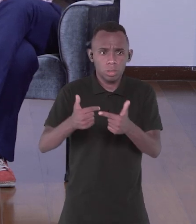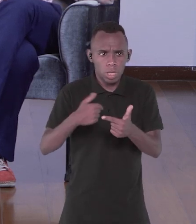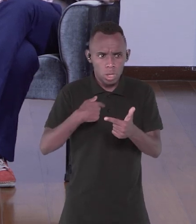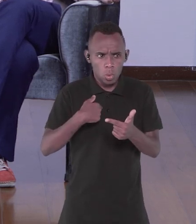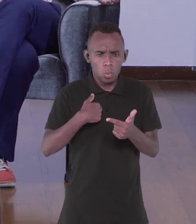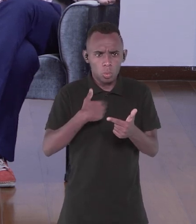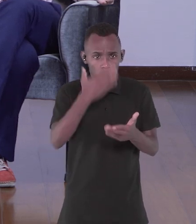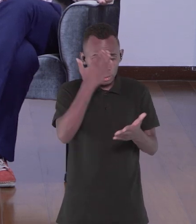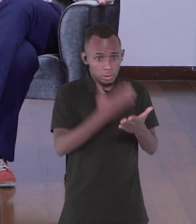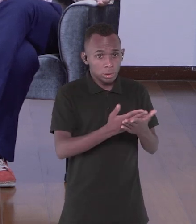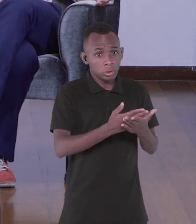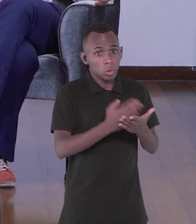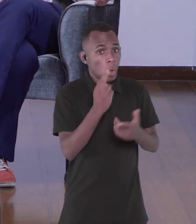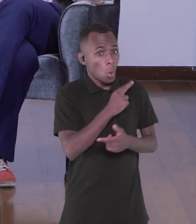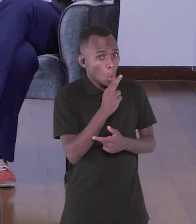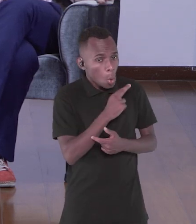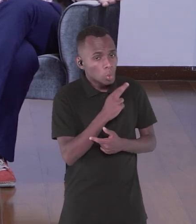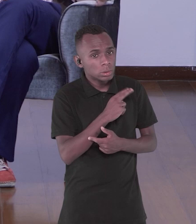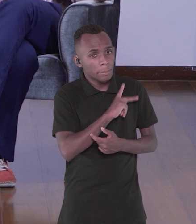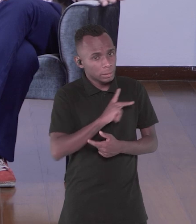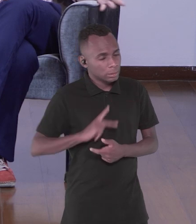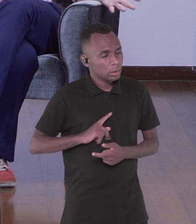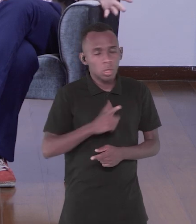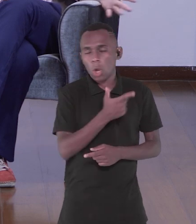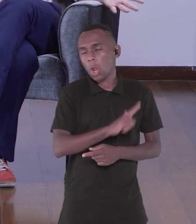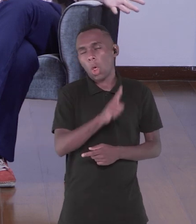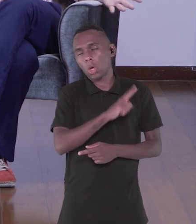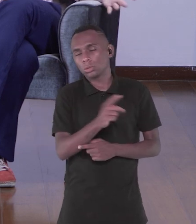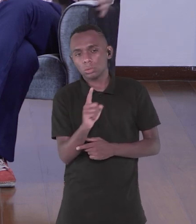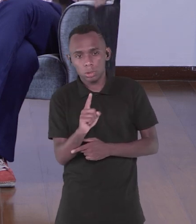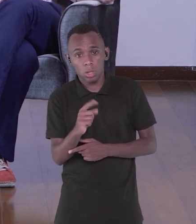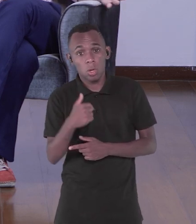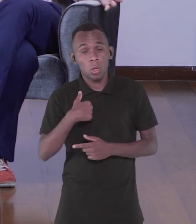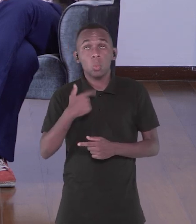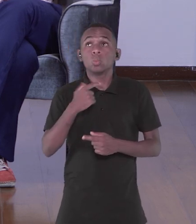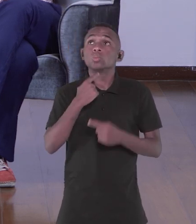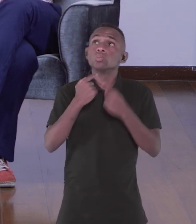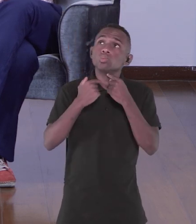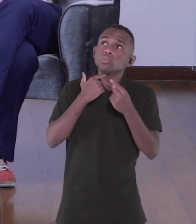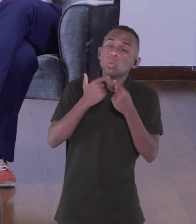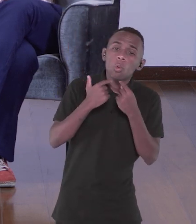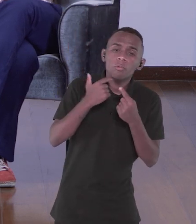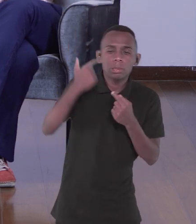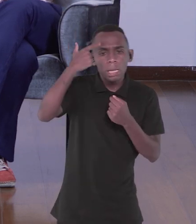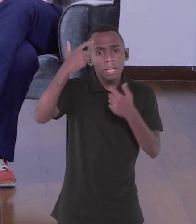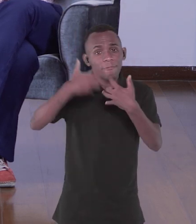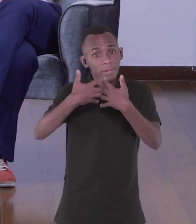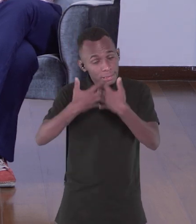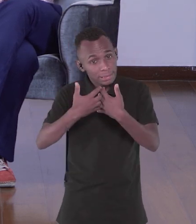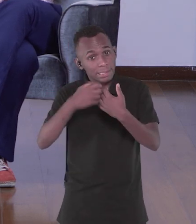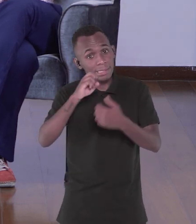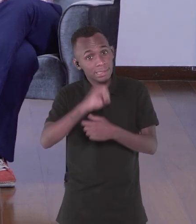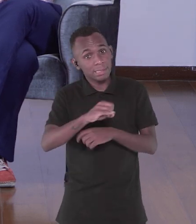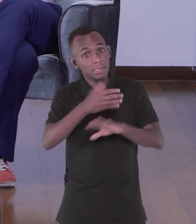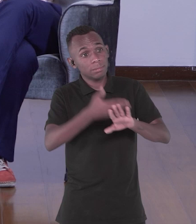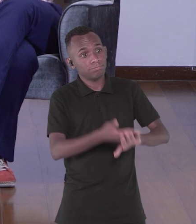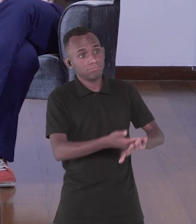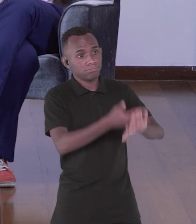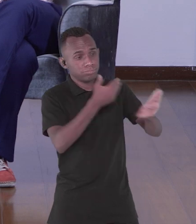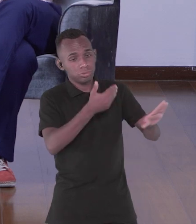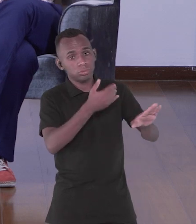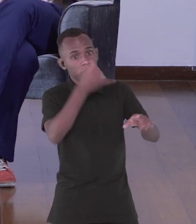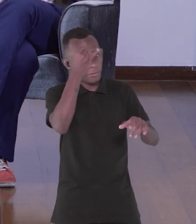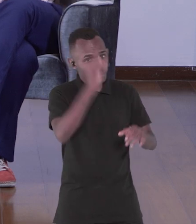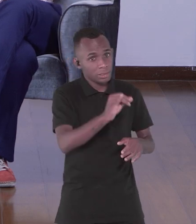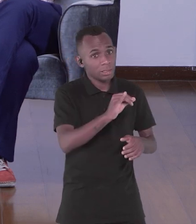Putin. Claro que não. Claro que não. Mas eu estou me perguntando se a sanção, vamos ver, de repente, dessa vez, de uma